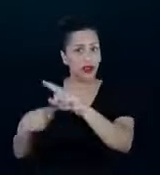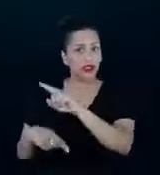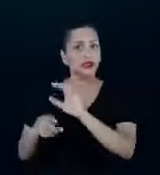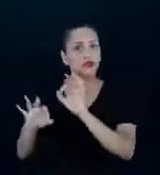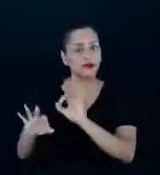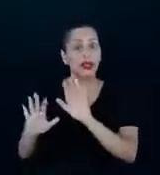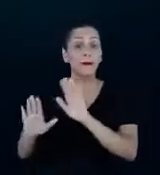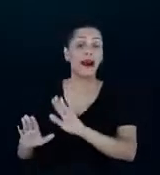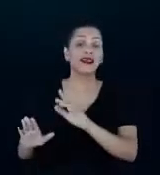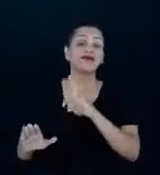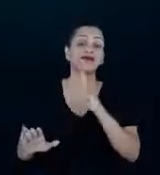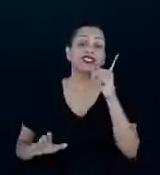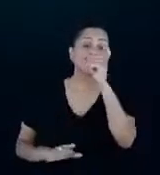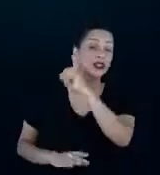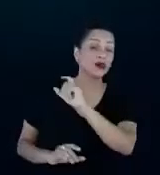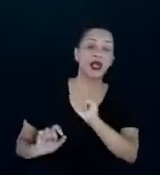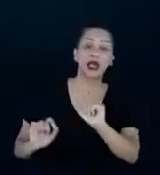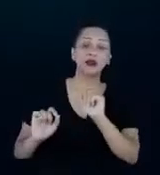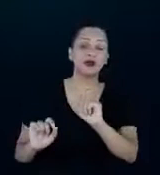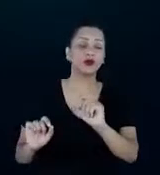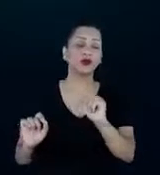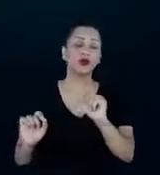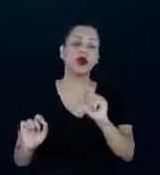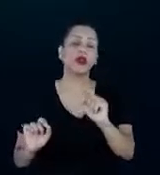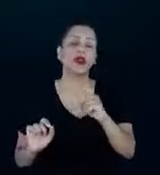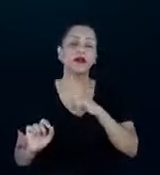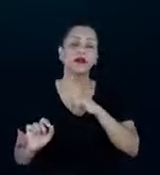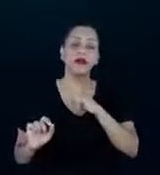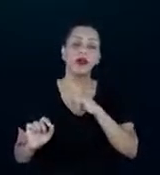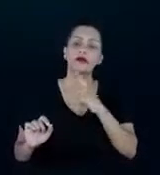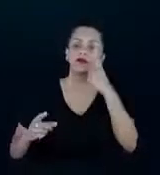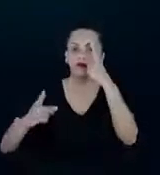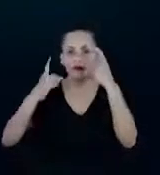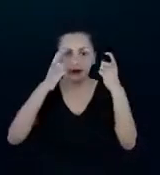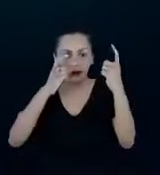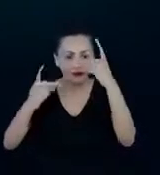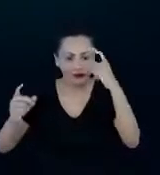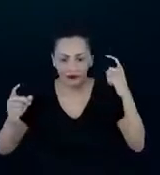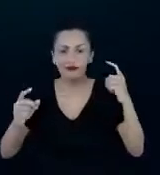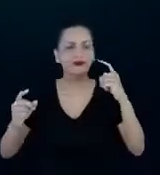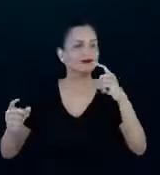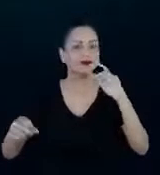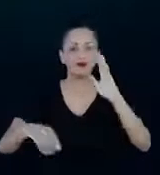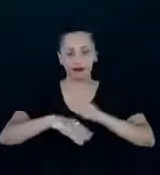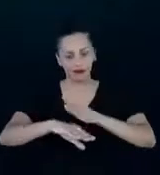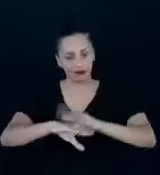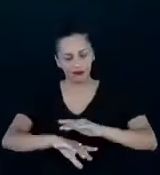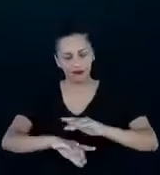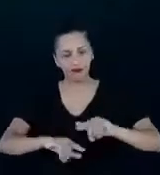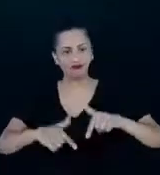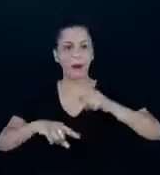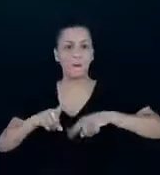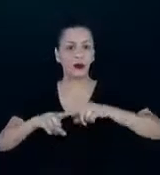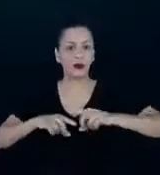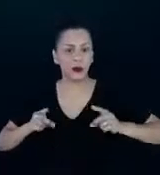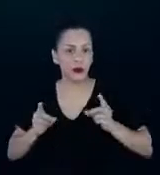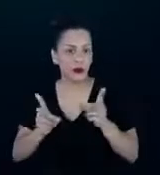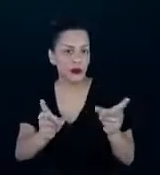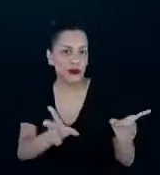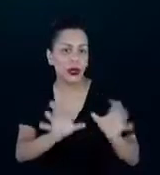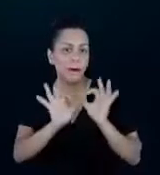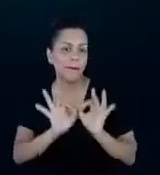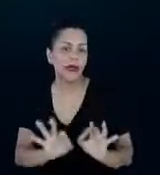uma grande dificuldade de transformar as suas ideias em produtos comerciais, entregar um produto de